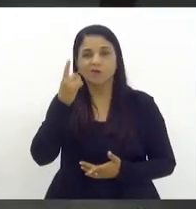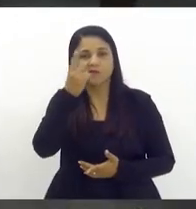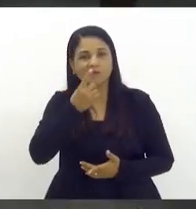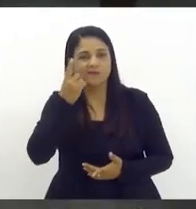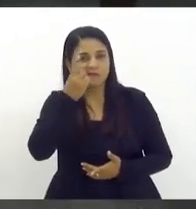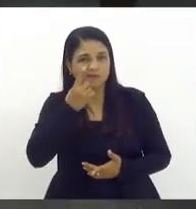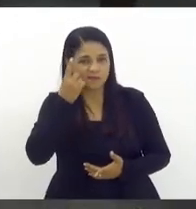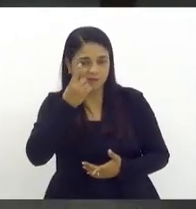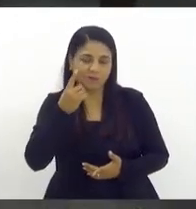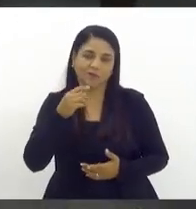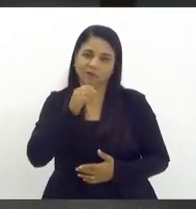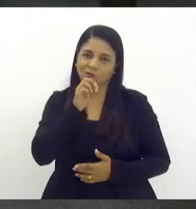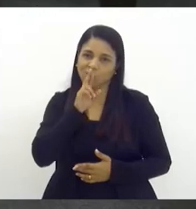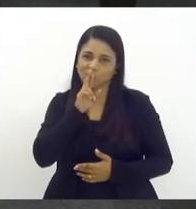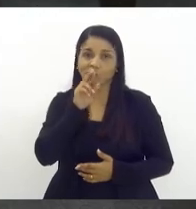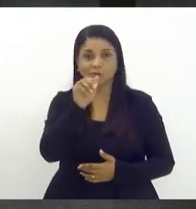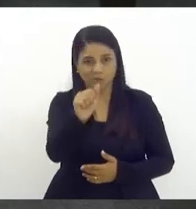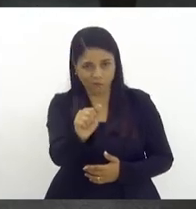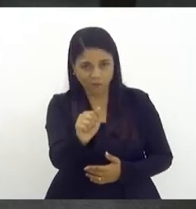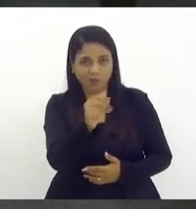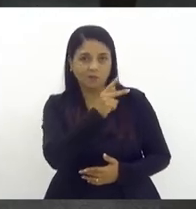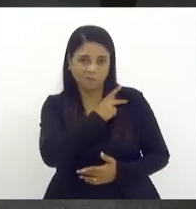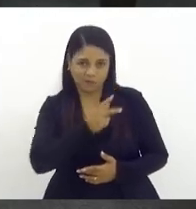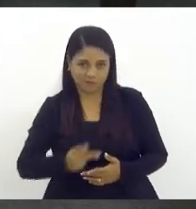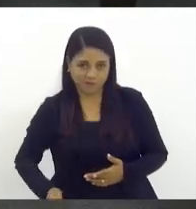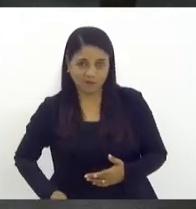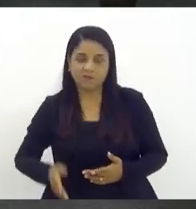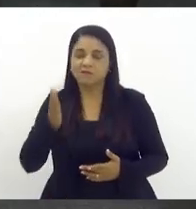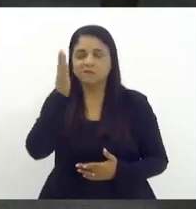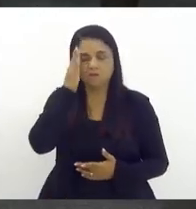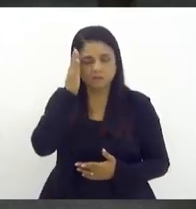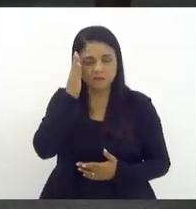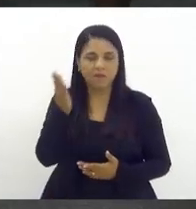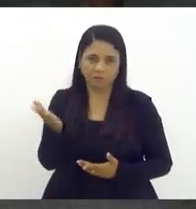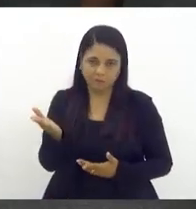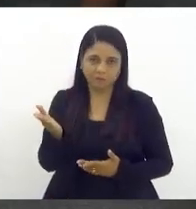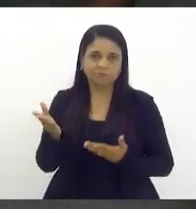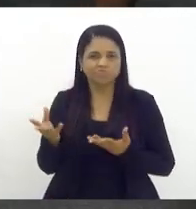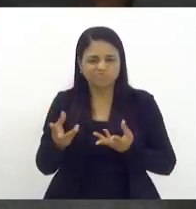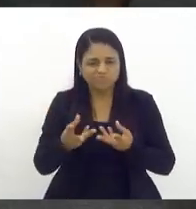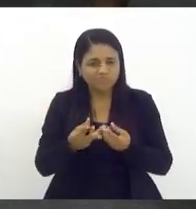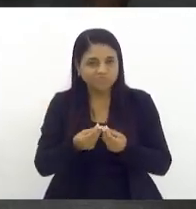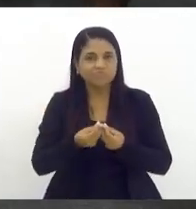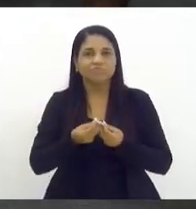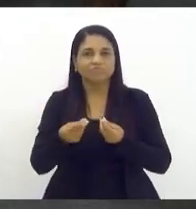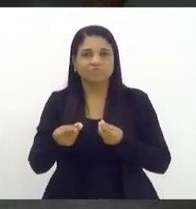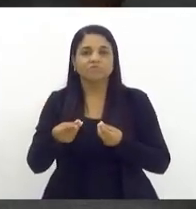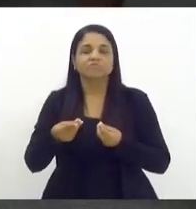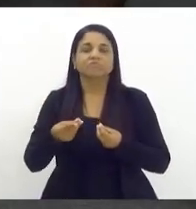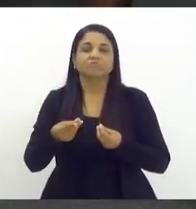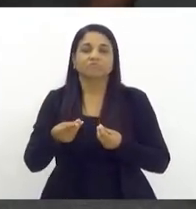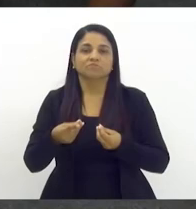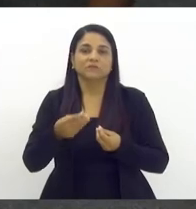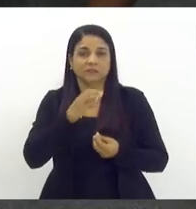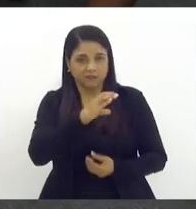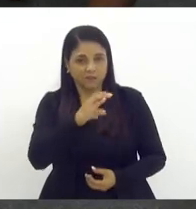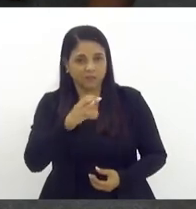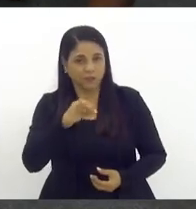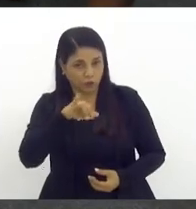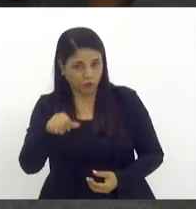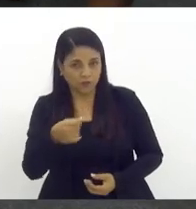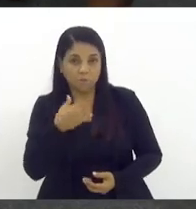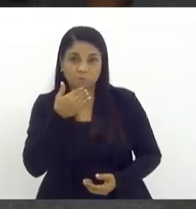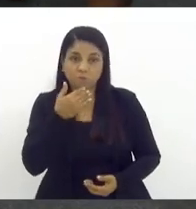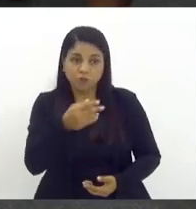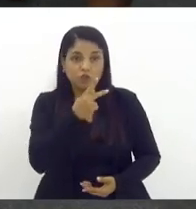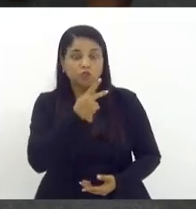decano, Luiz Paulo, e a delicadeza e gentileza do nosso deputado Rodrigo Amorim, presidente da CCJ, em pedir desculpas. Mas é